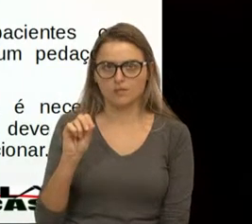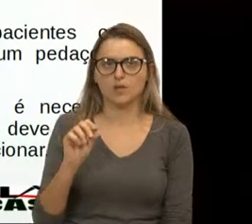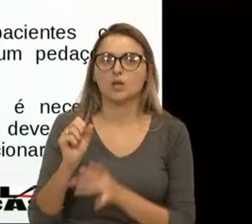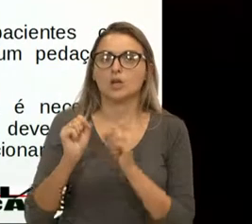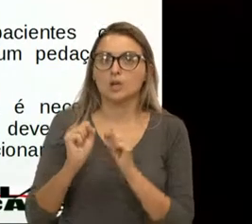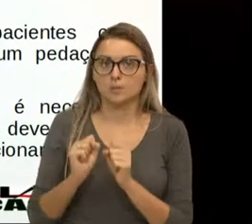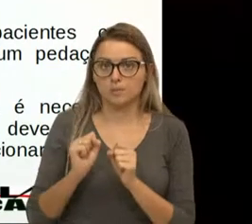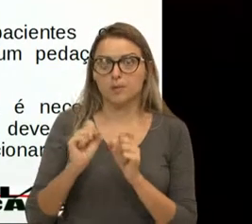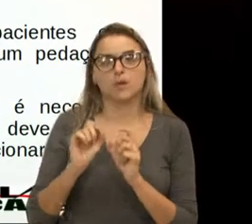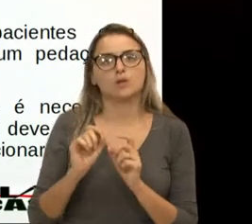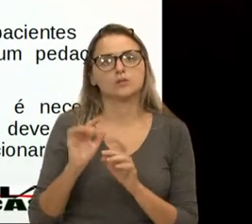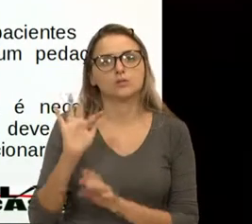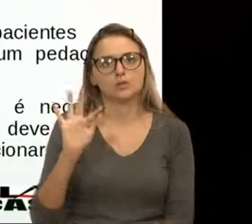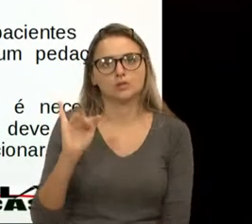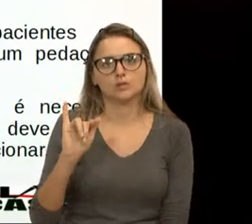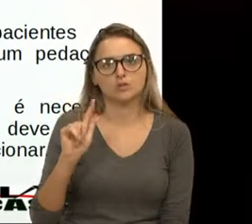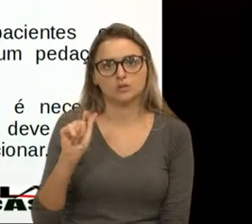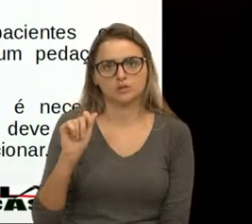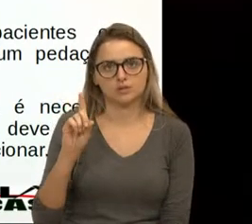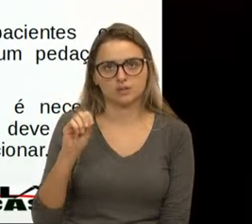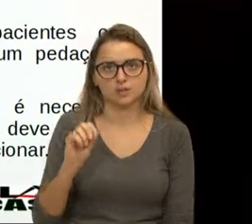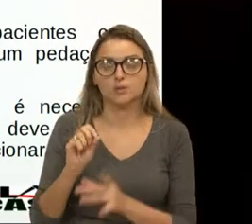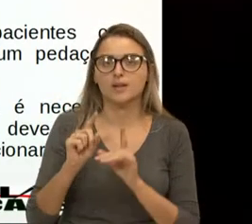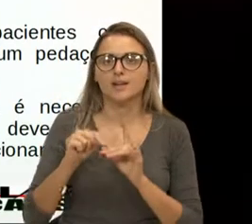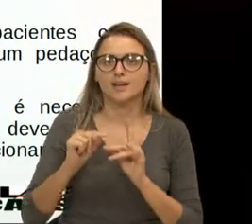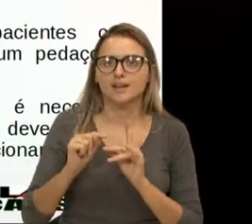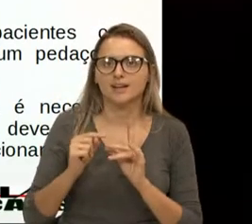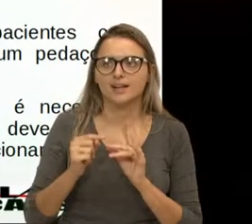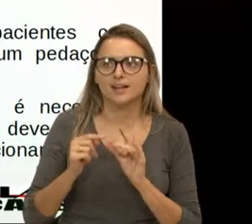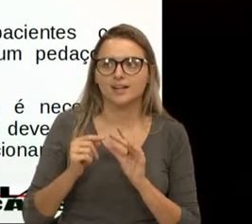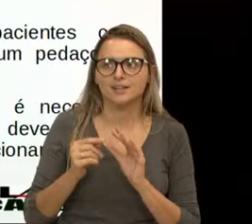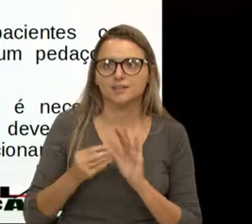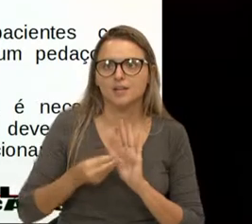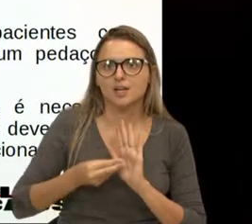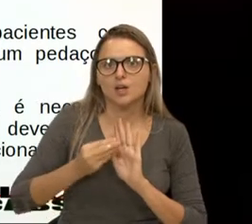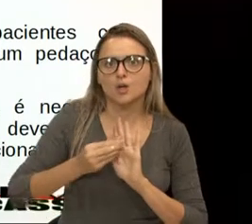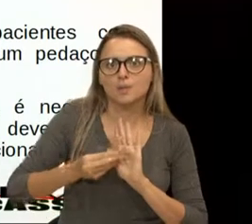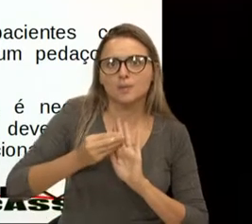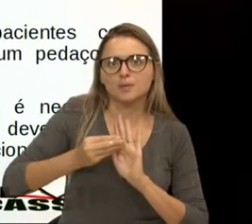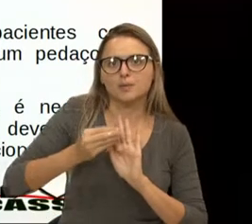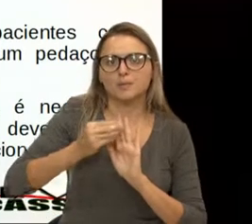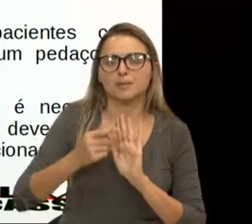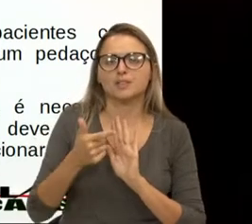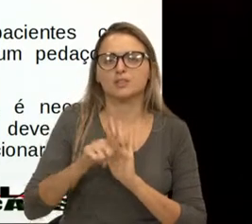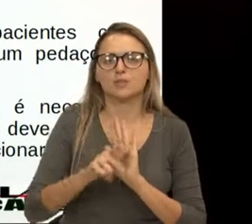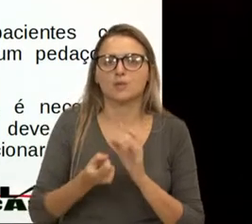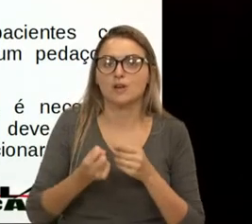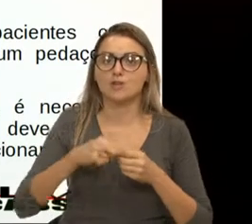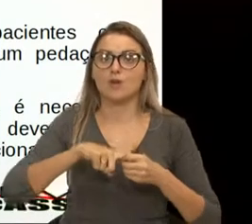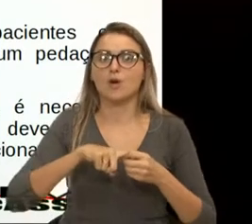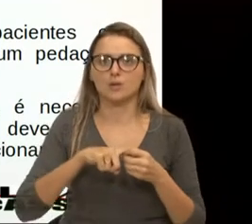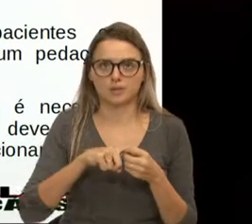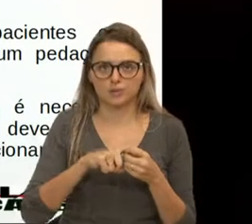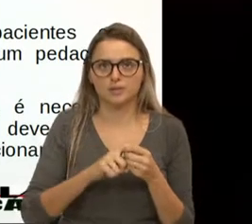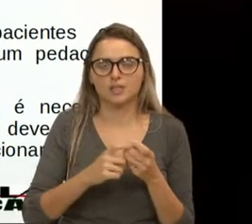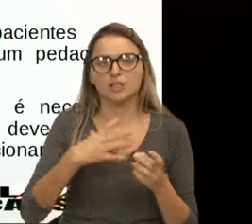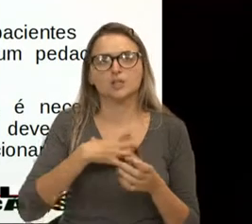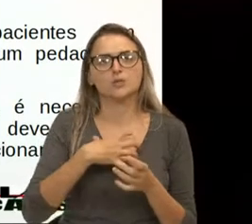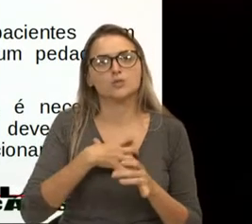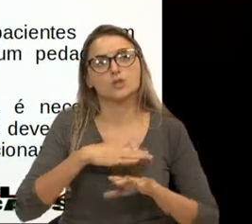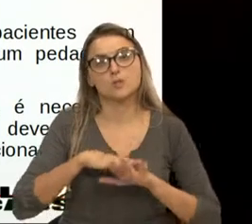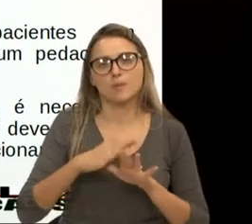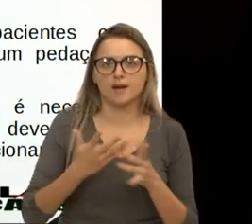ser feito. O fígado é um órgão que se regenera, não vou dizer facilmente, mas de uma maneira mais